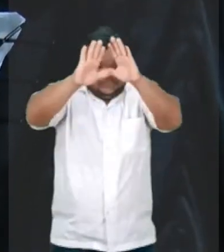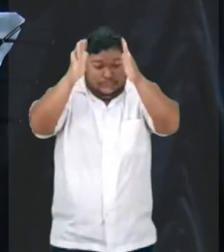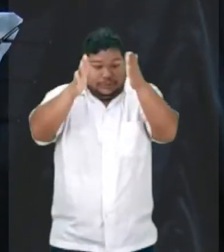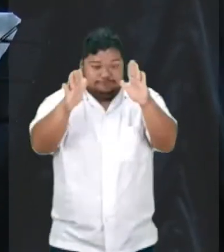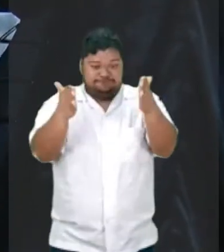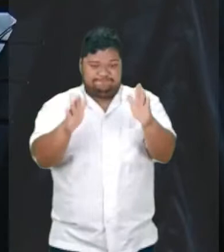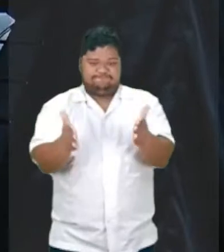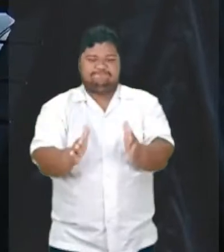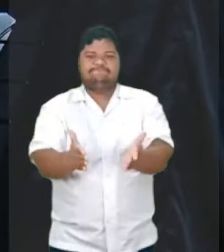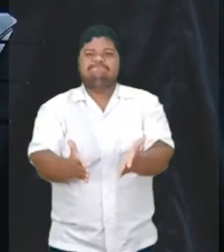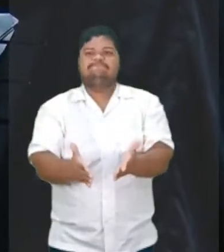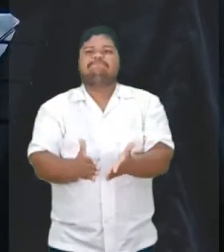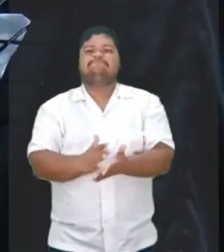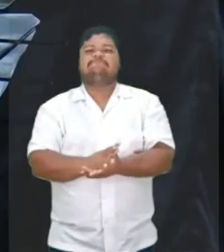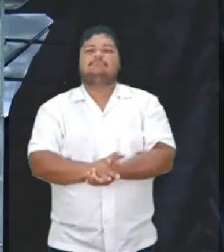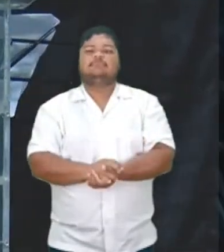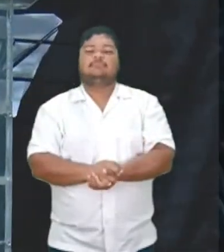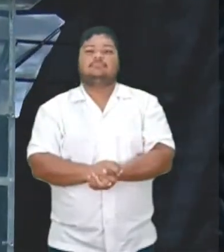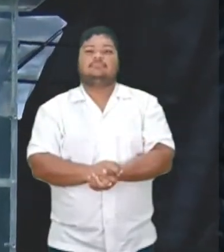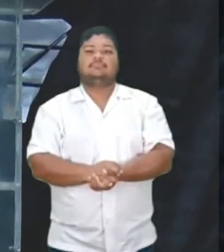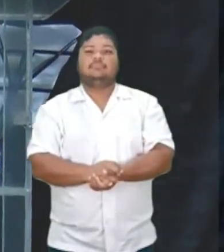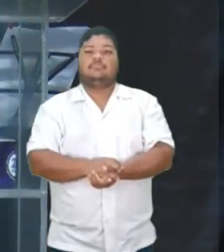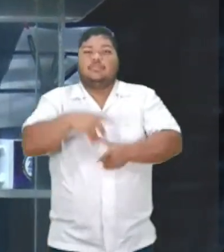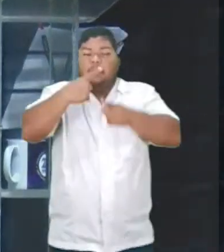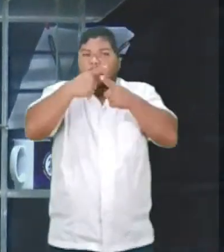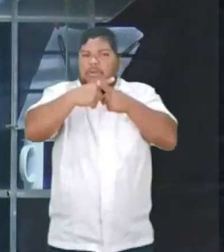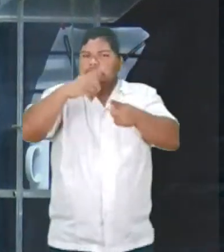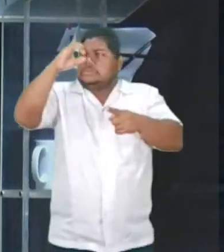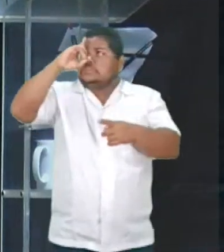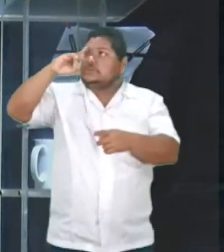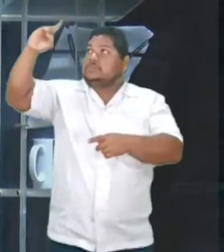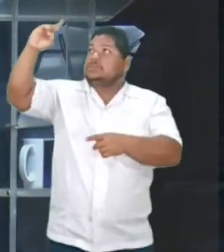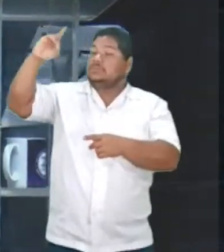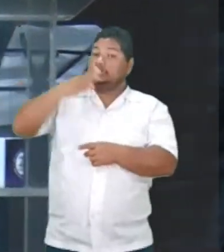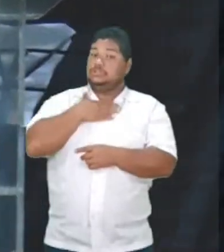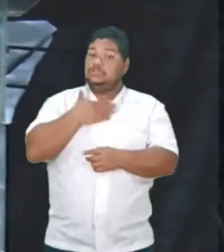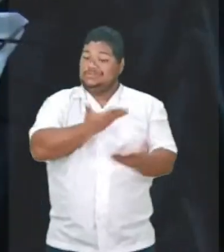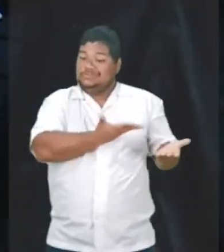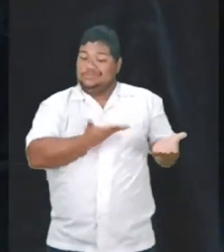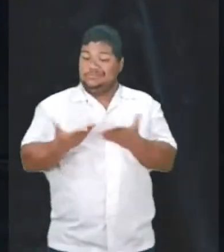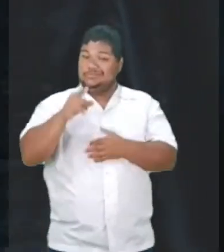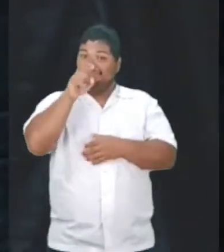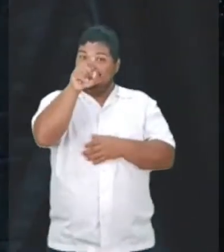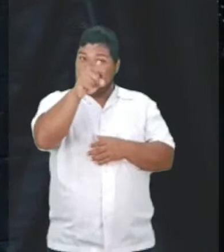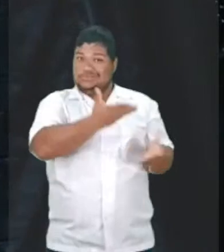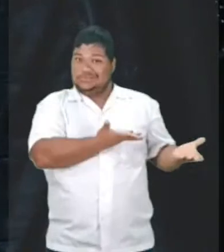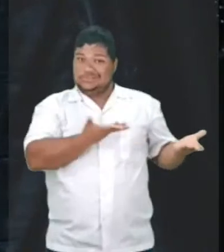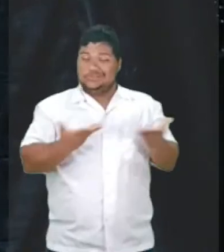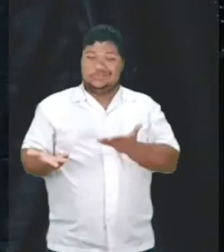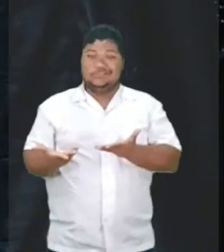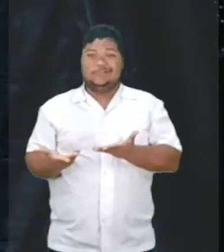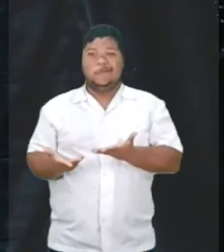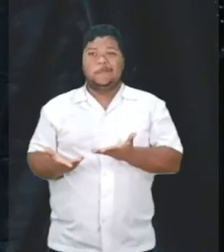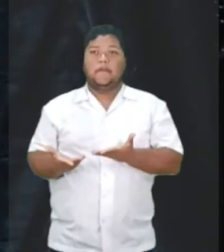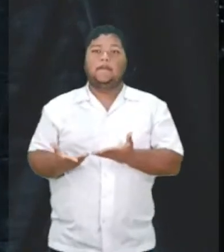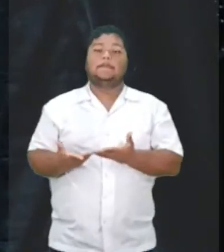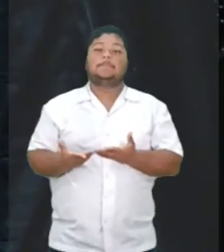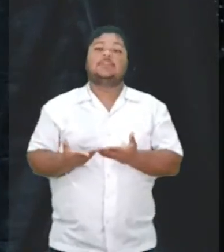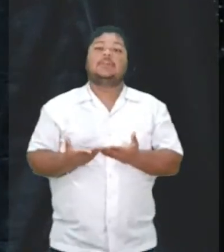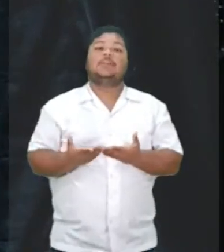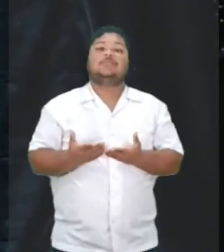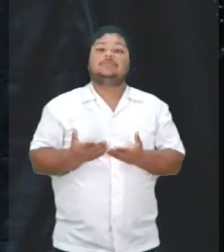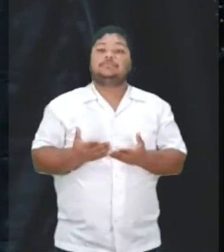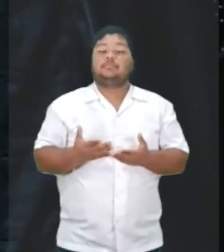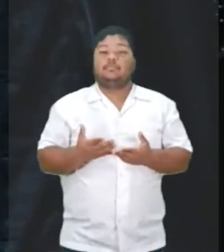escultura. Porque esse Deus que eu sirvo, que você serve, é um Deus que não pode ser